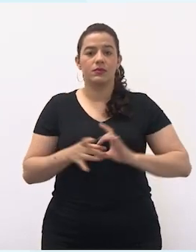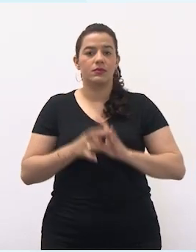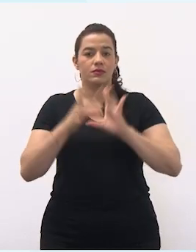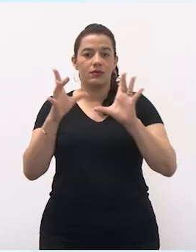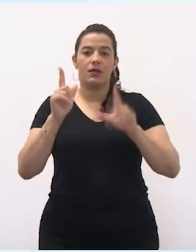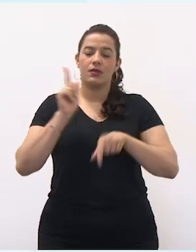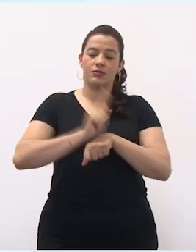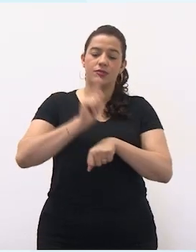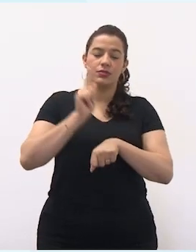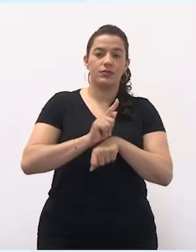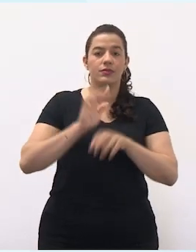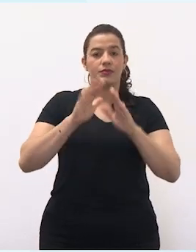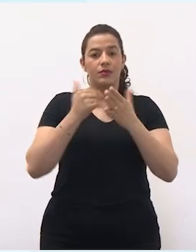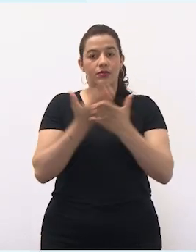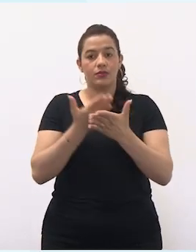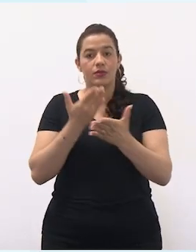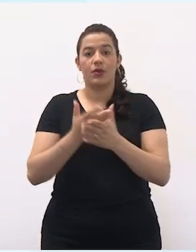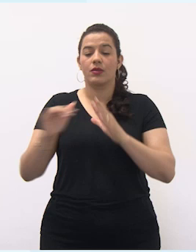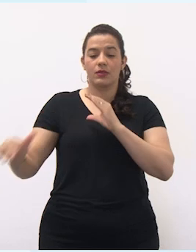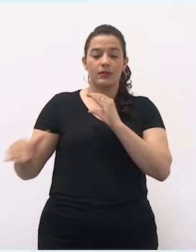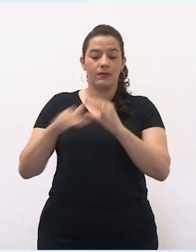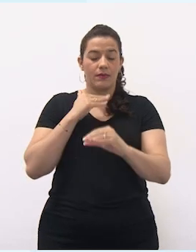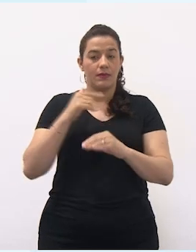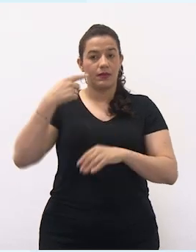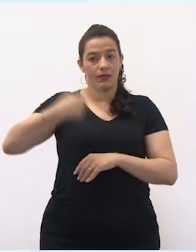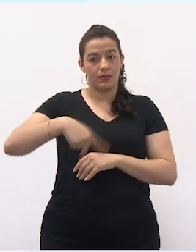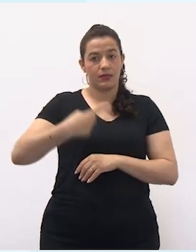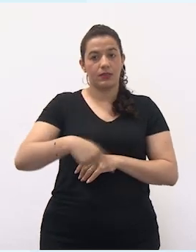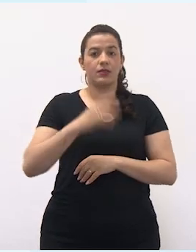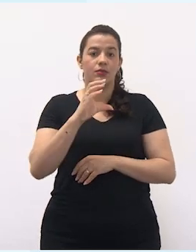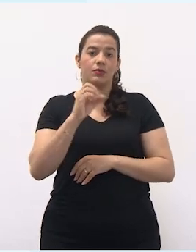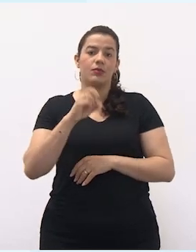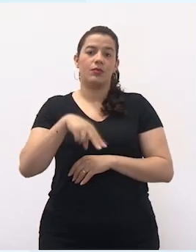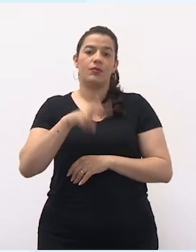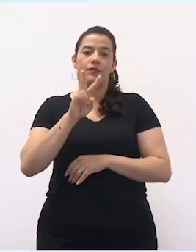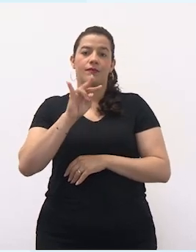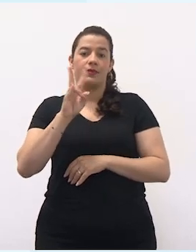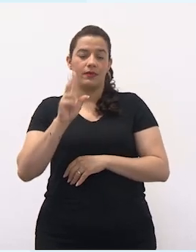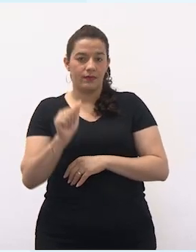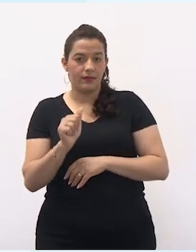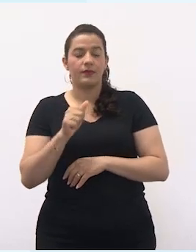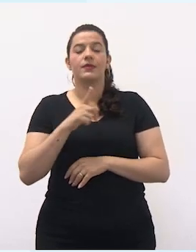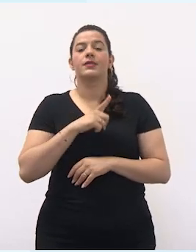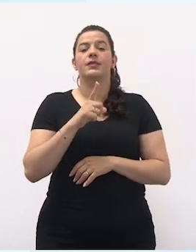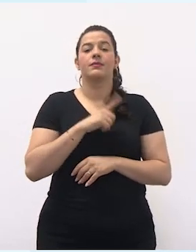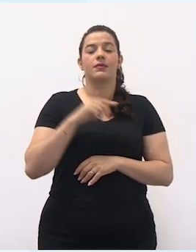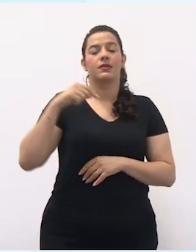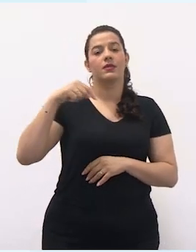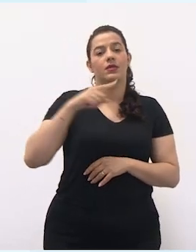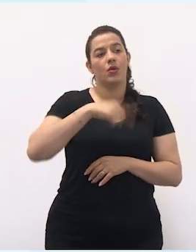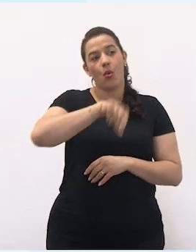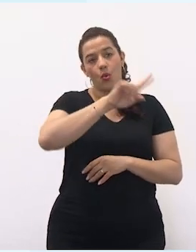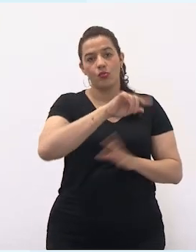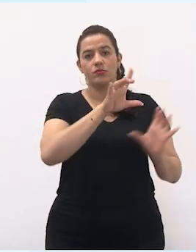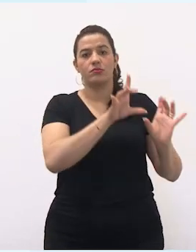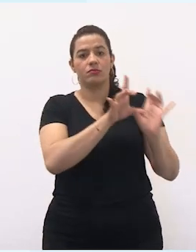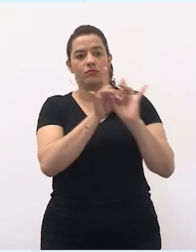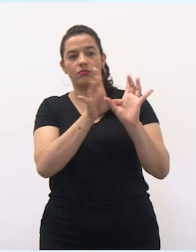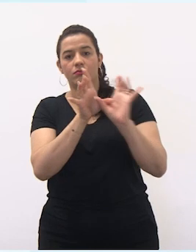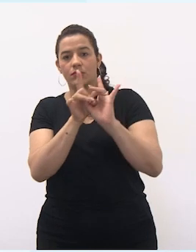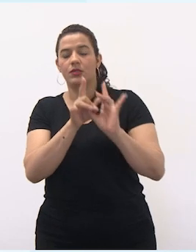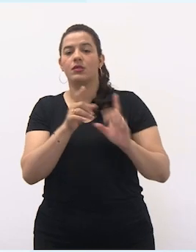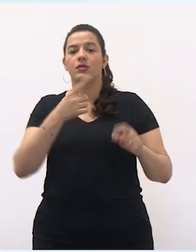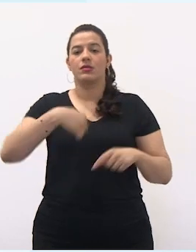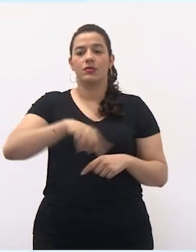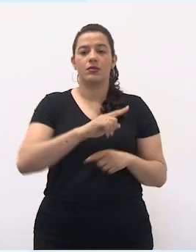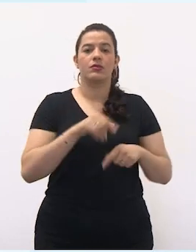gestão escolar, que vai mandar para a gente aqui no Conviva. Aí a gente, junto dos nossos parceiros, vai lá na frente